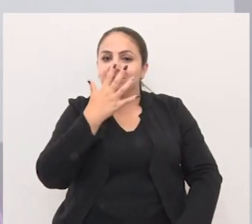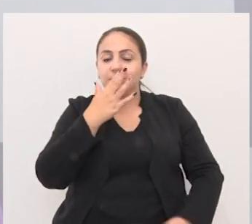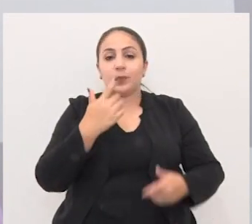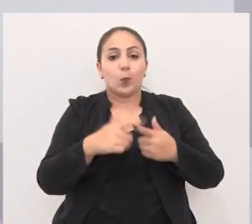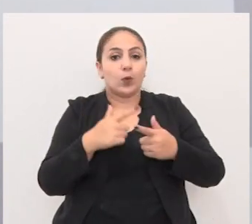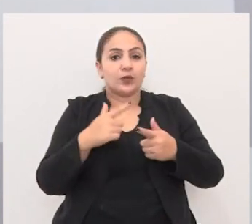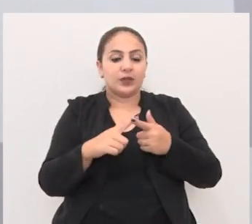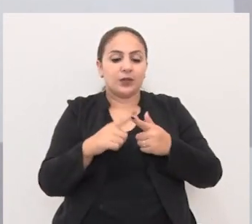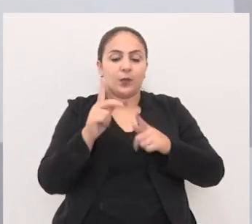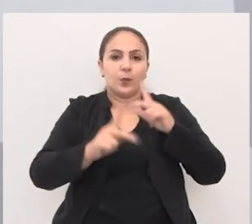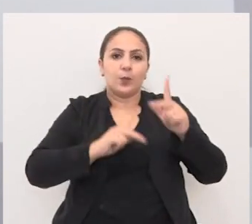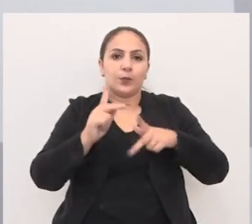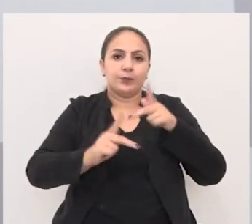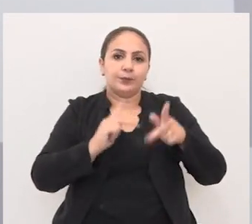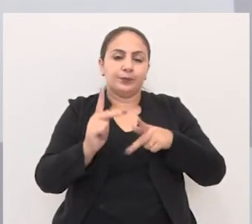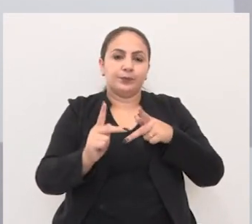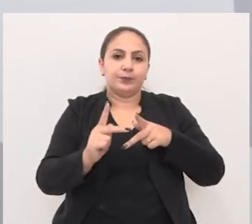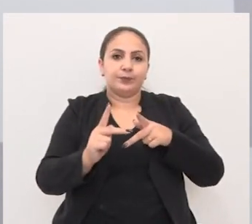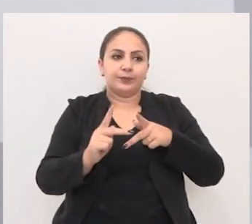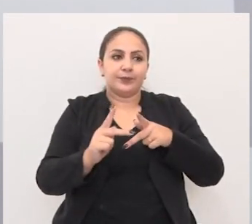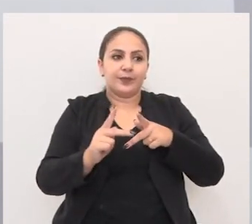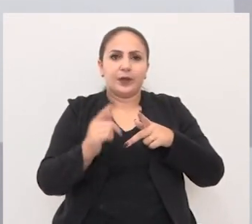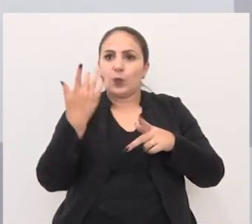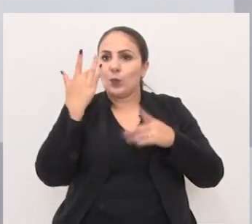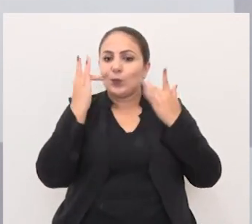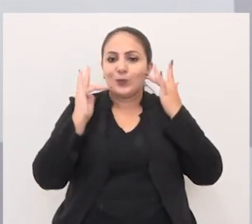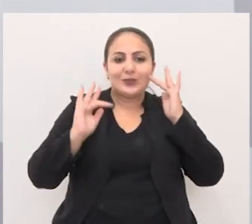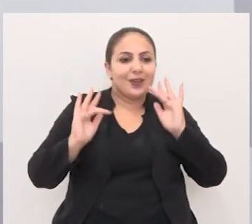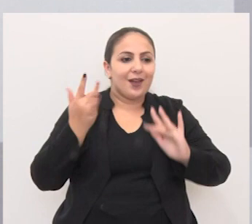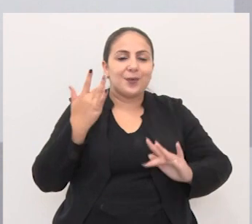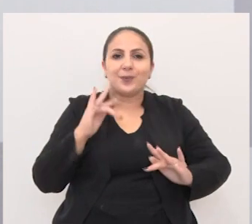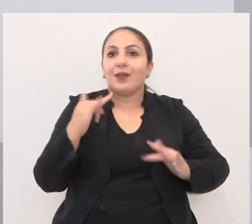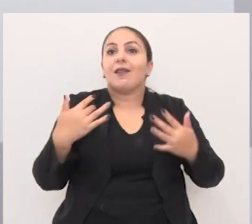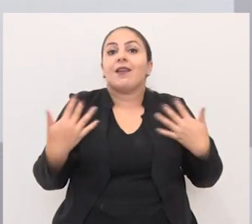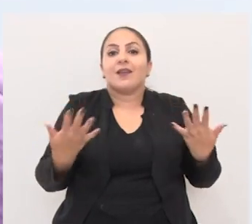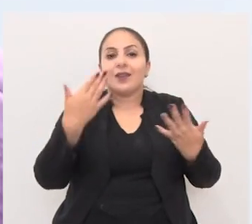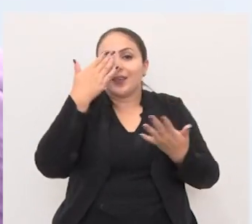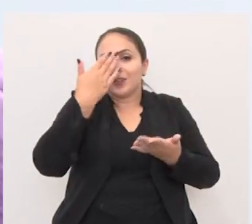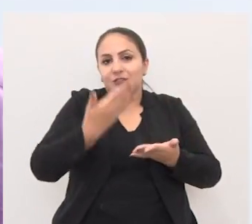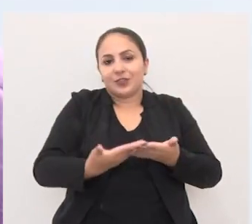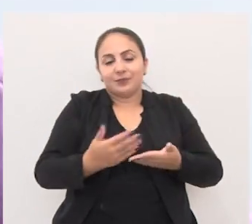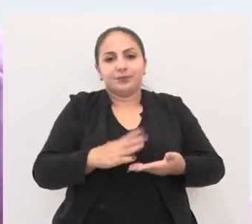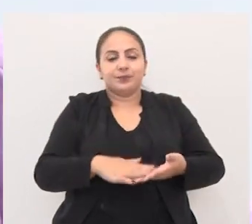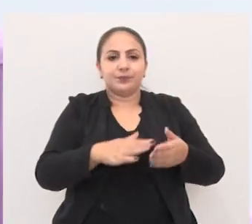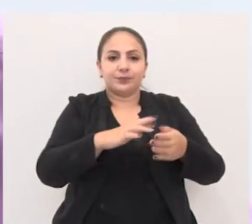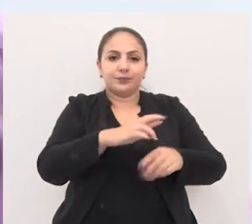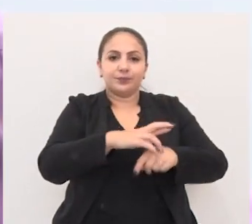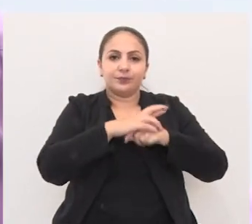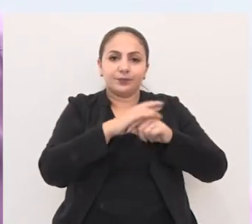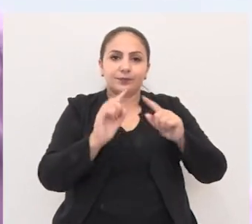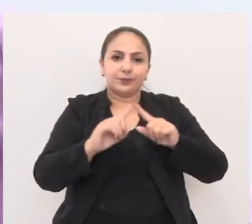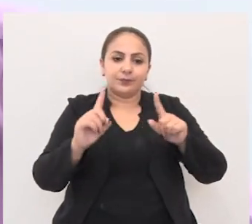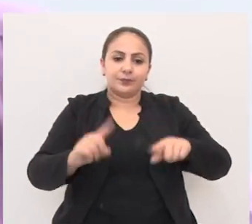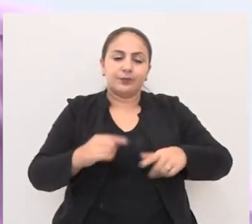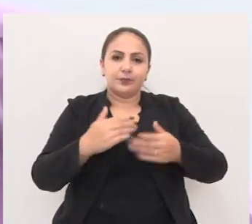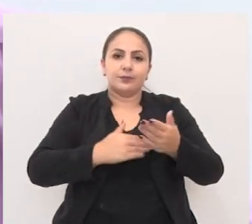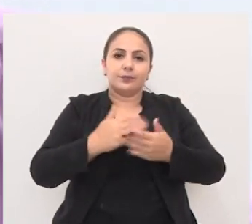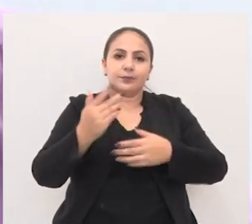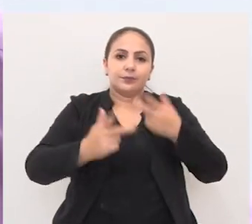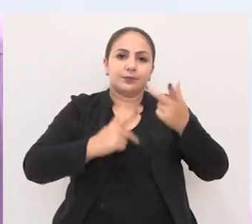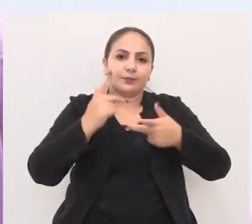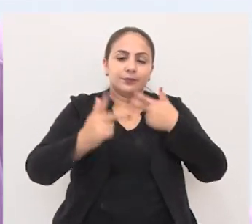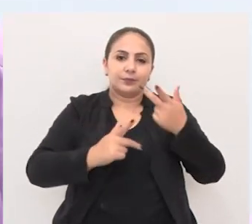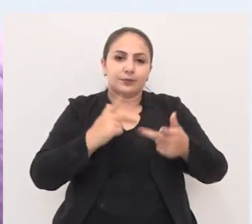até porque o povo está muito indeciso, o povo não sabe mais em quem acreditar. E a segurança pública também pautou